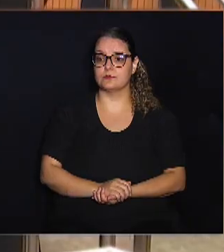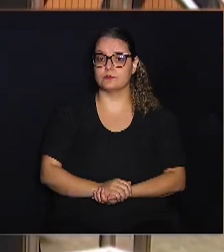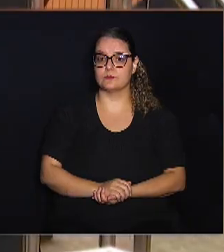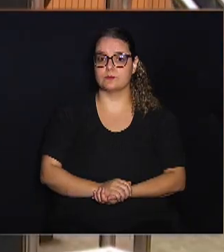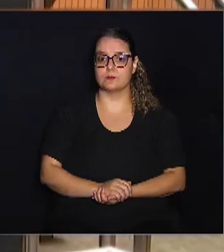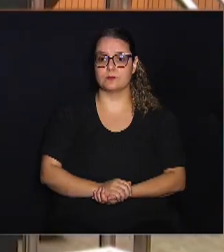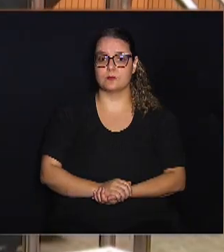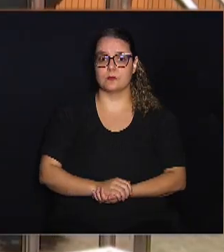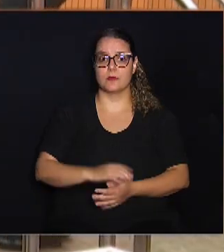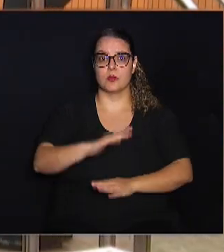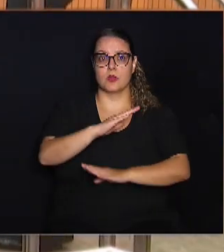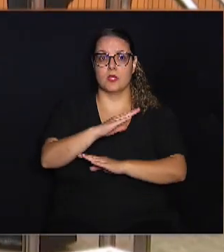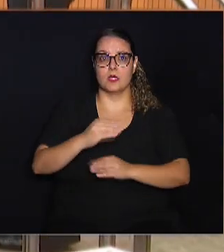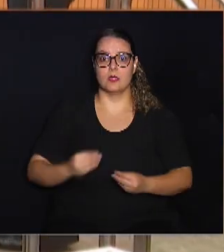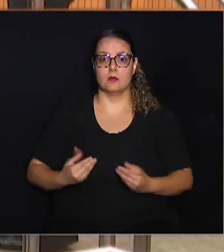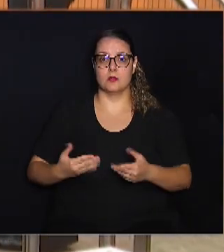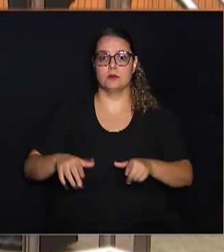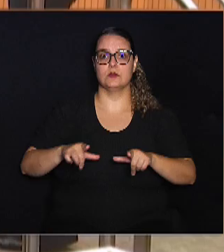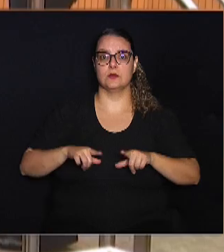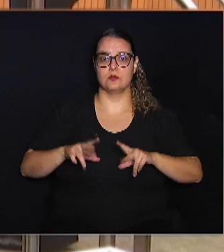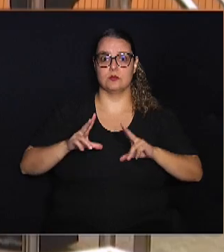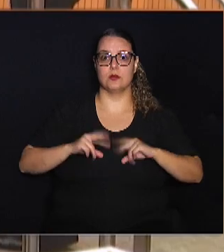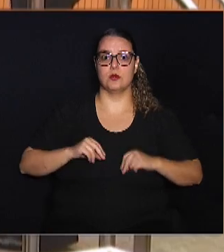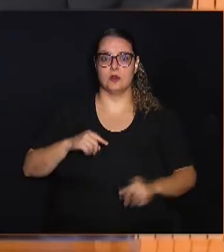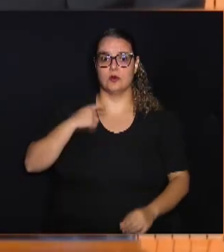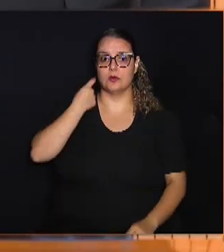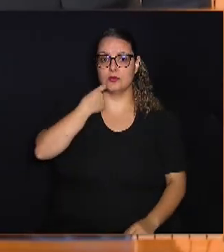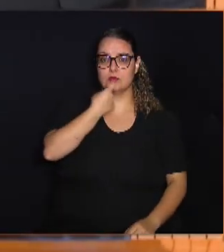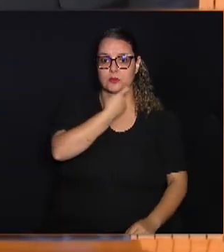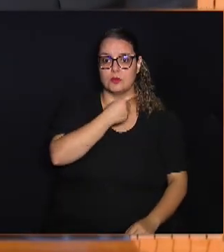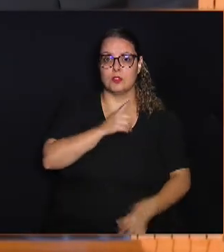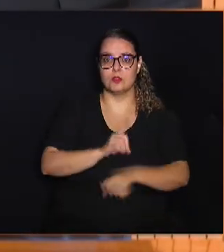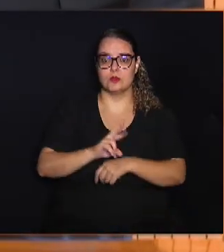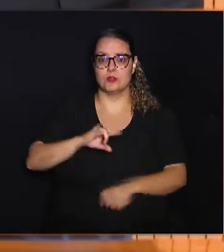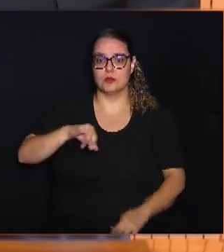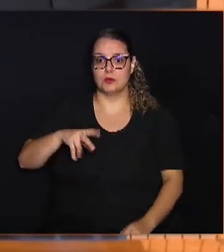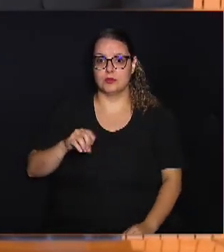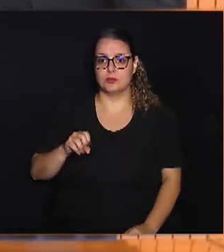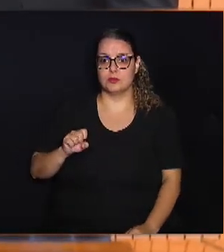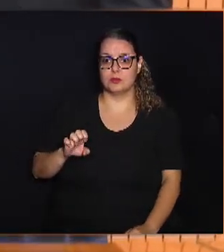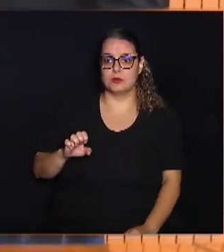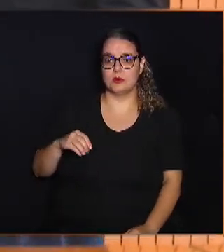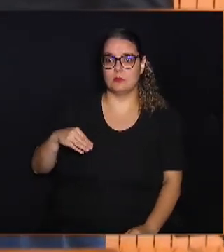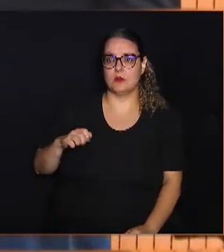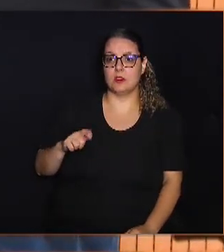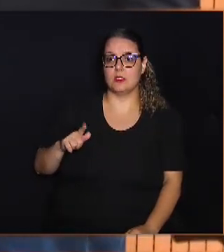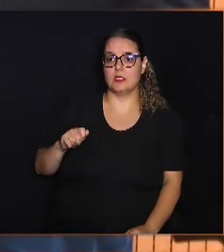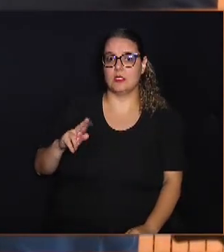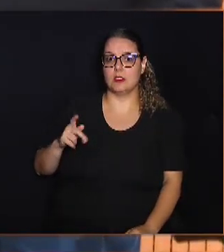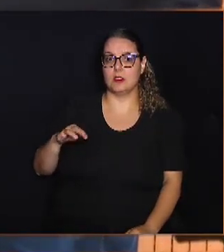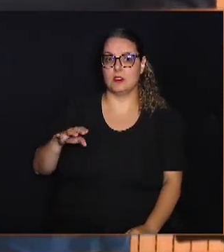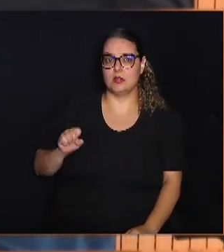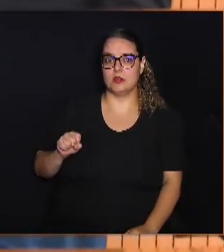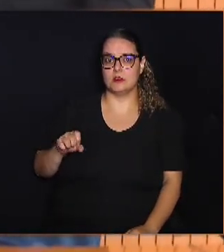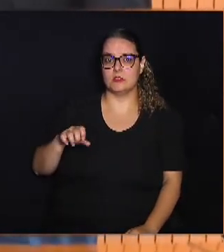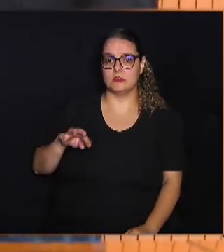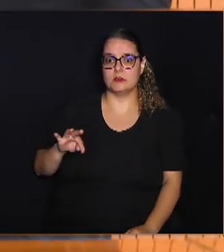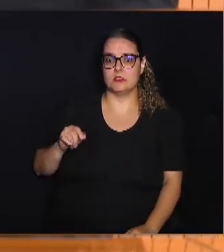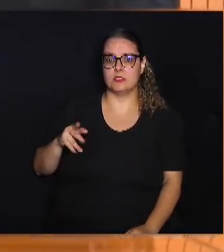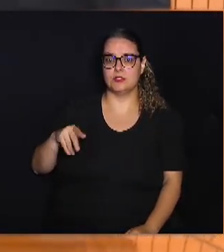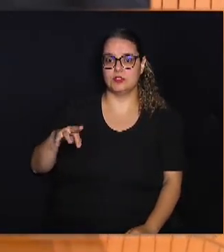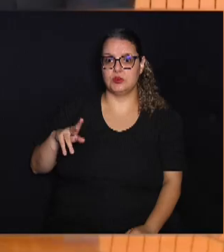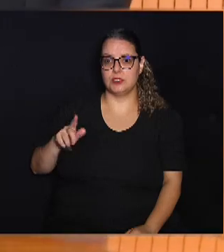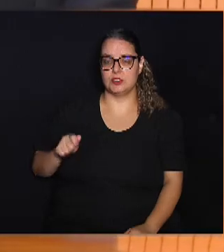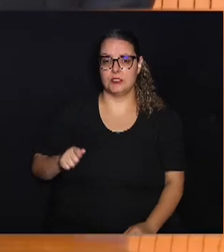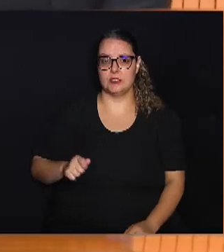A Câmara entregou o diploma de mérito odontológico Dr. José Roberto Magalhães Teixeira a Sérgio de Souza Maia, por iniciativa